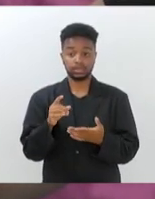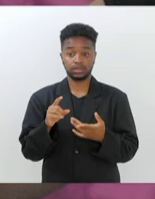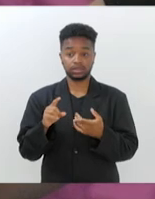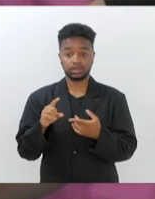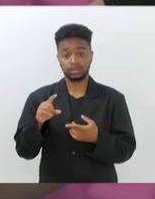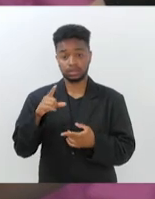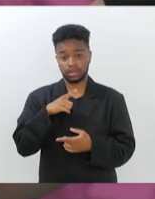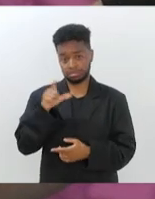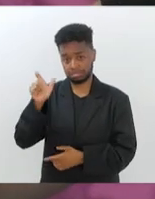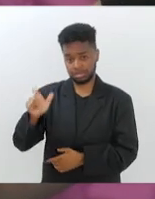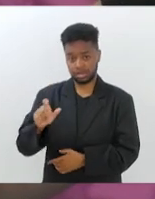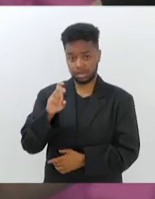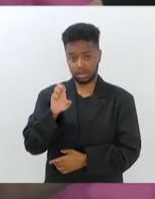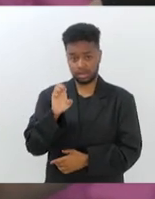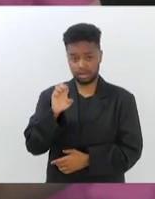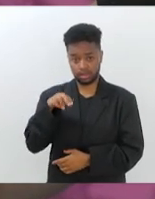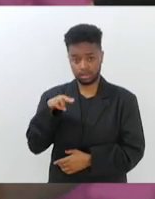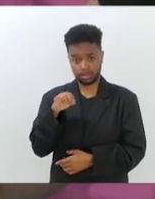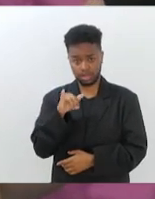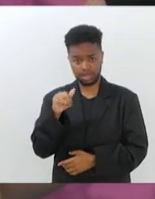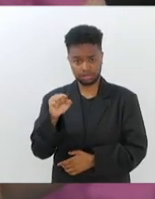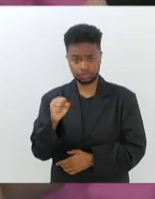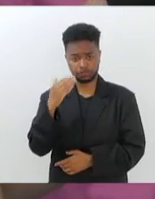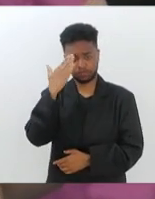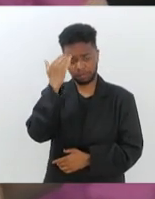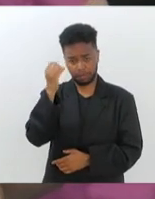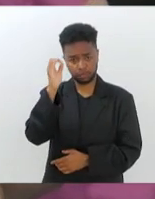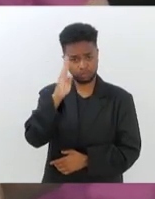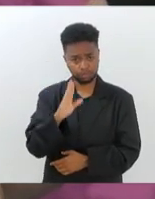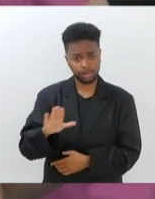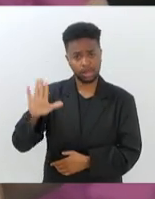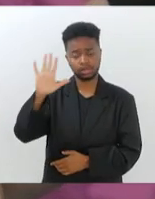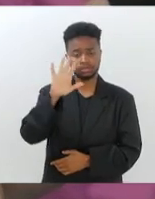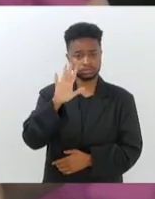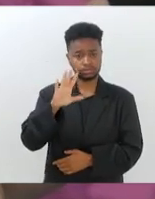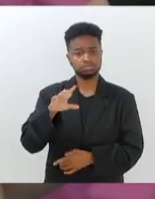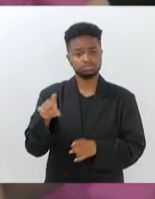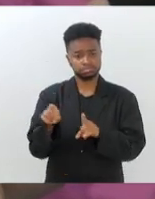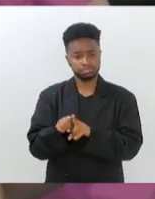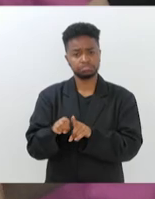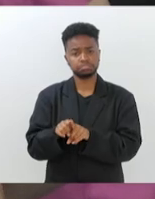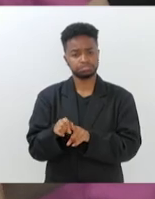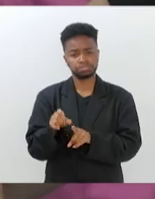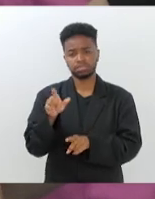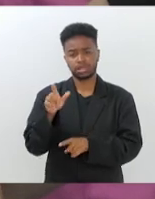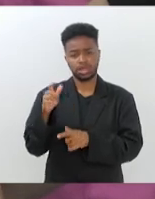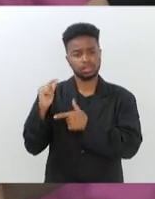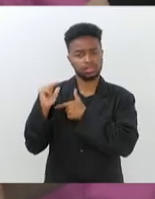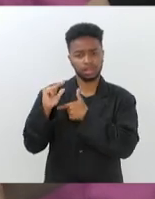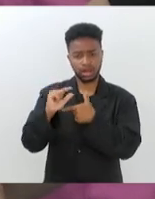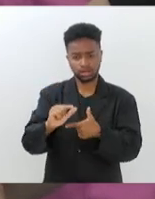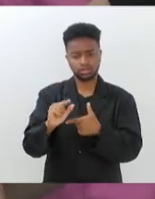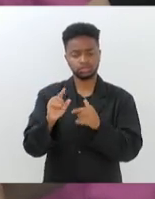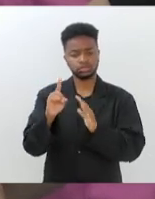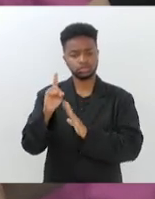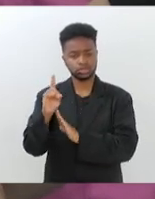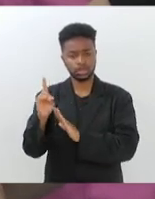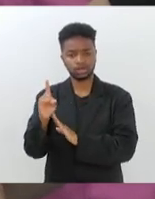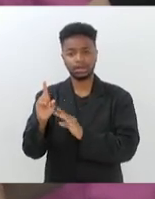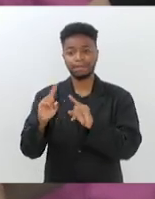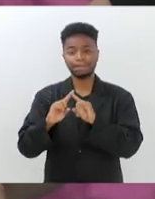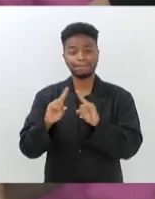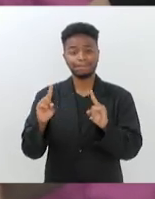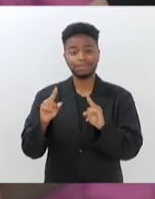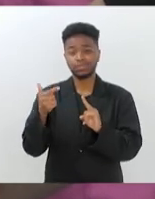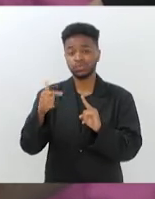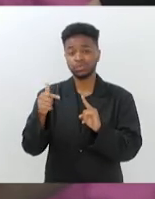uma figura conhecida né no no Brasil inteiro que foi um um cara super conservador de direita não possui